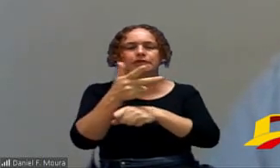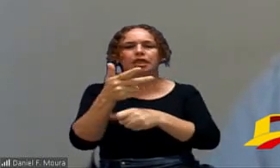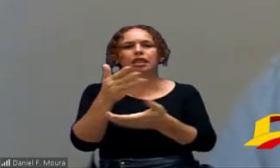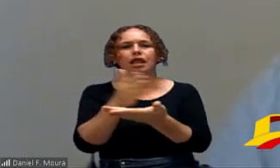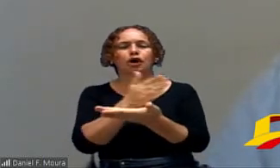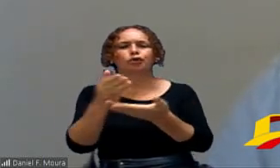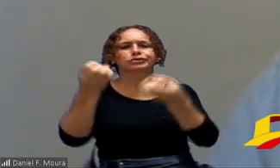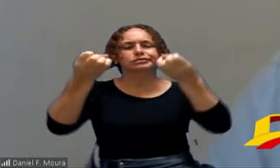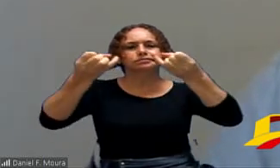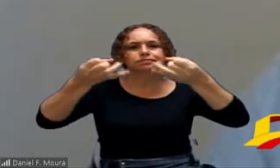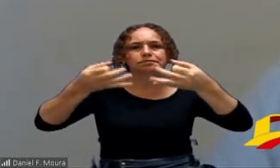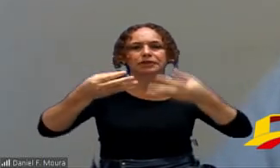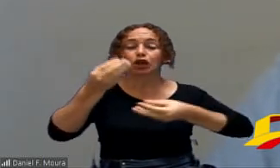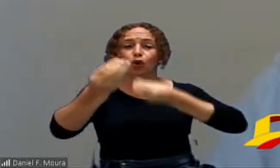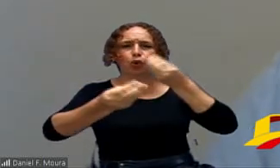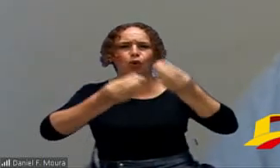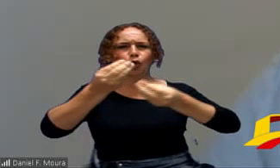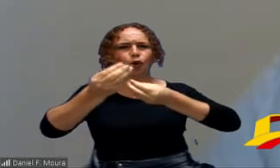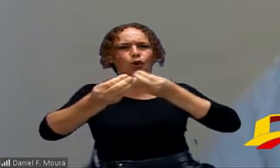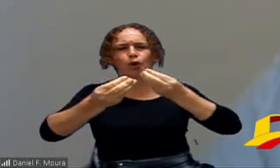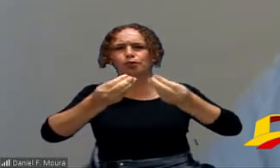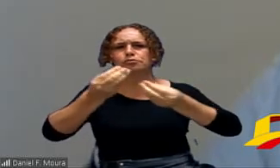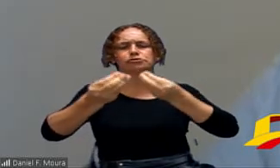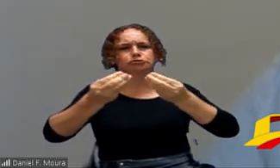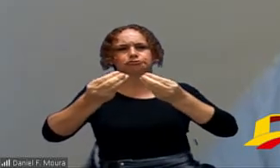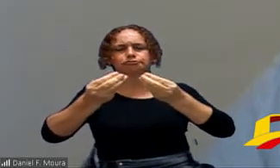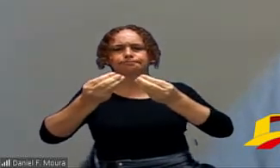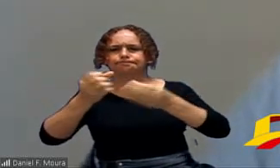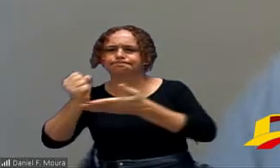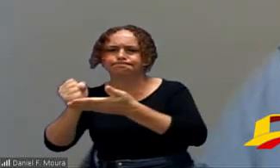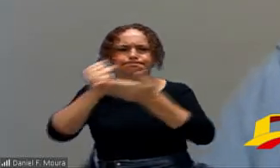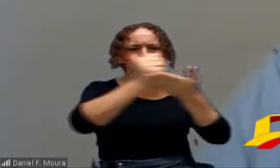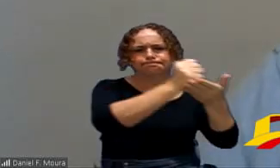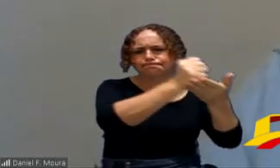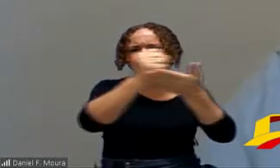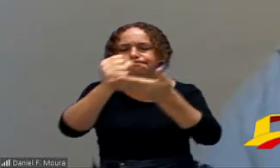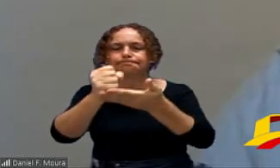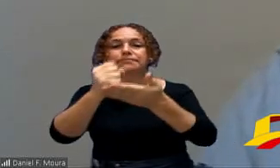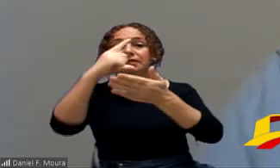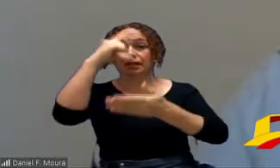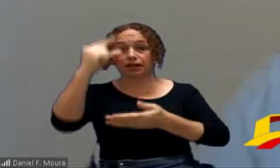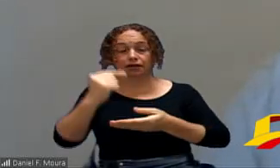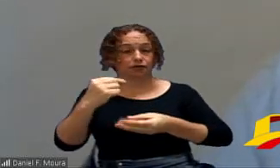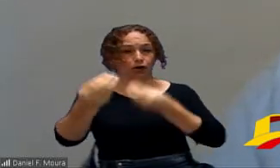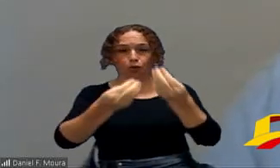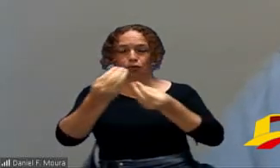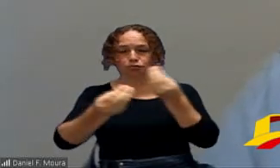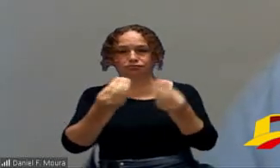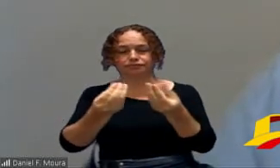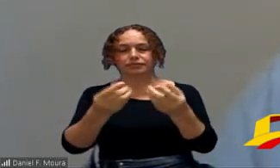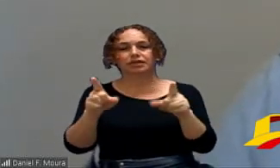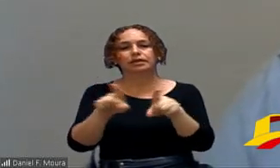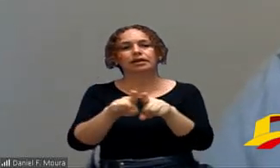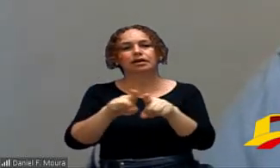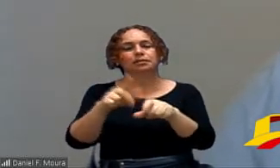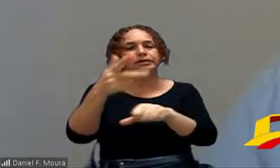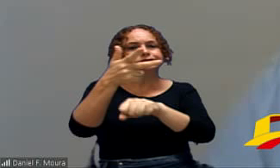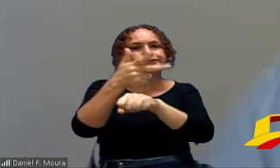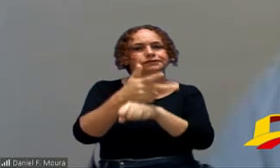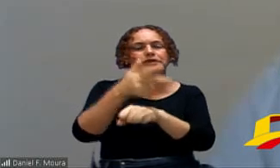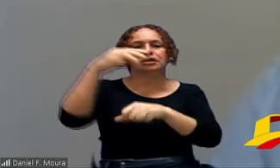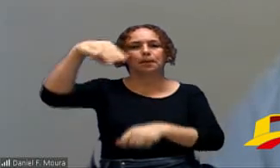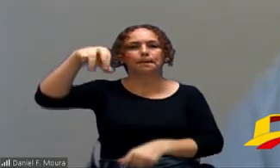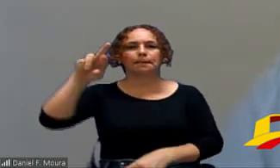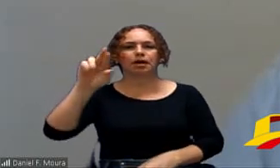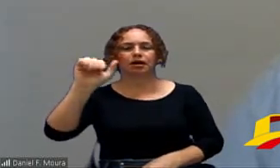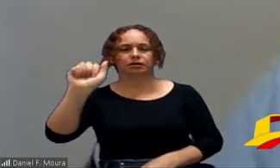transporte de elefante, que essa é uma das maiores dúvidas, né? Em relação ao cerâmico. E é o vídeo da Mara, que é da Argentina, ou a equipe técnica